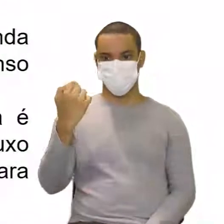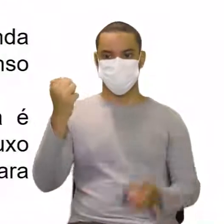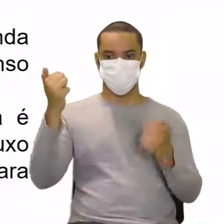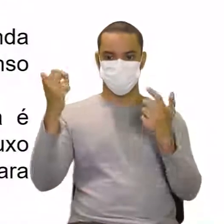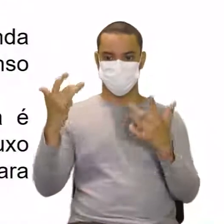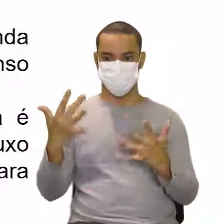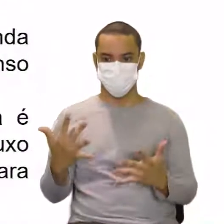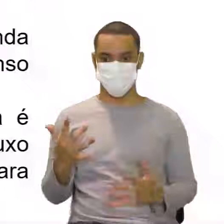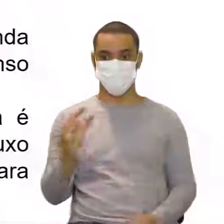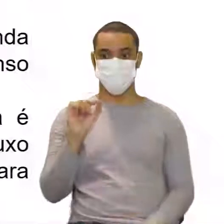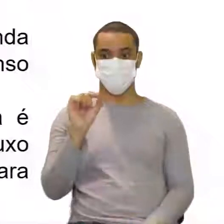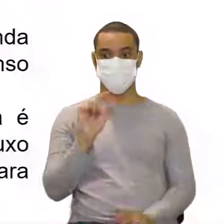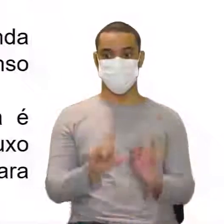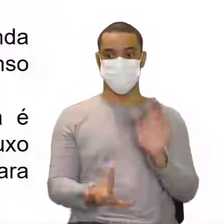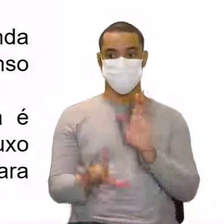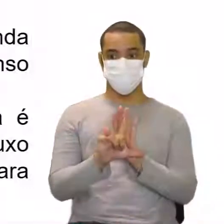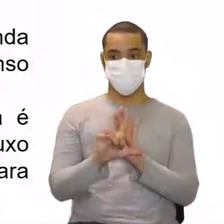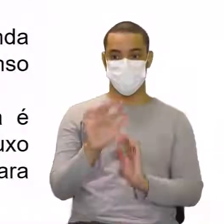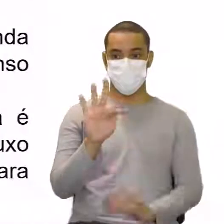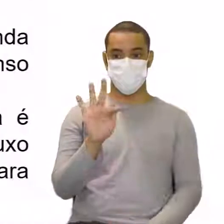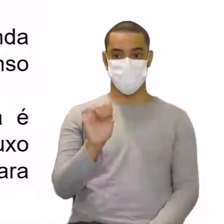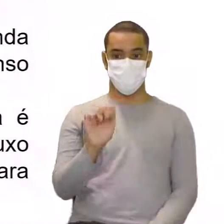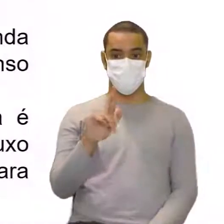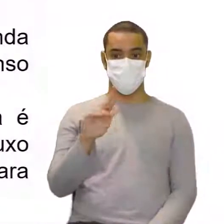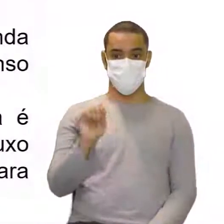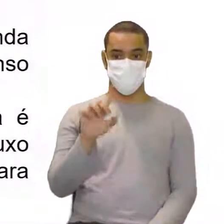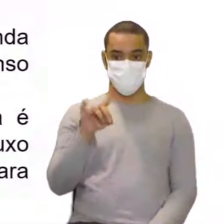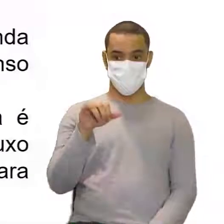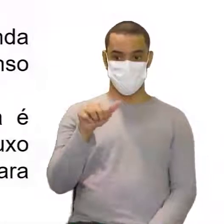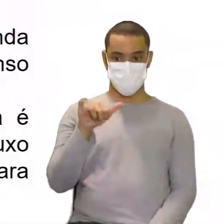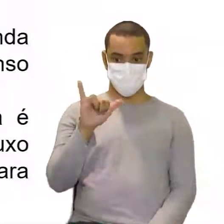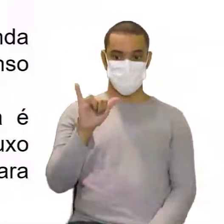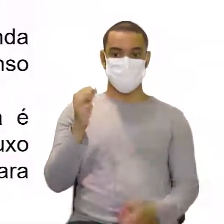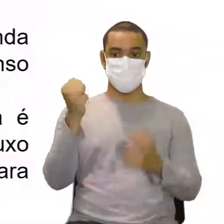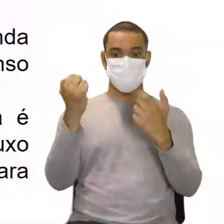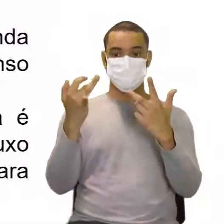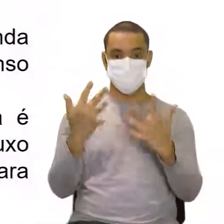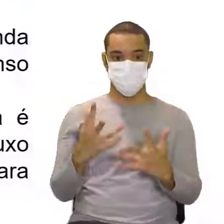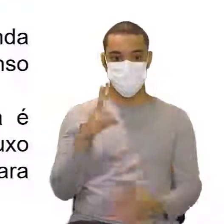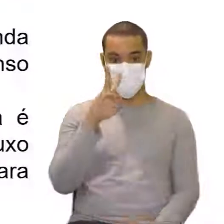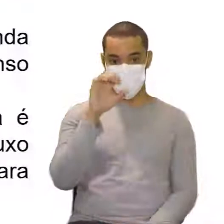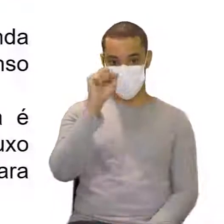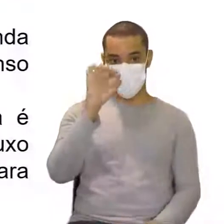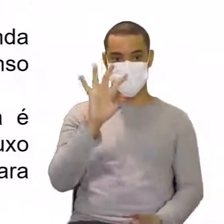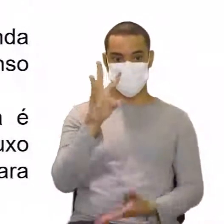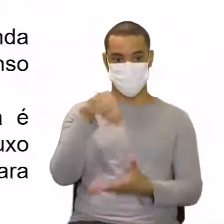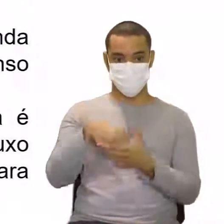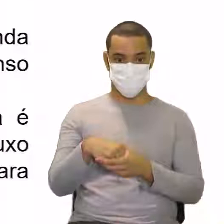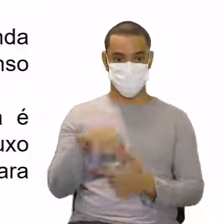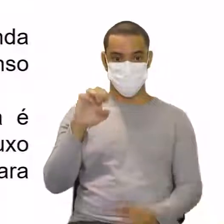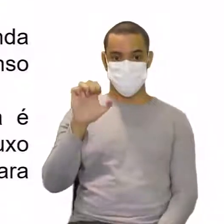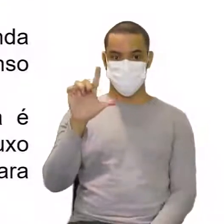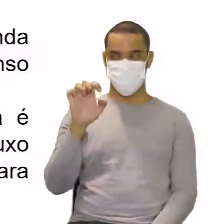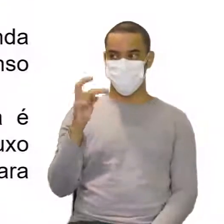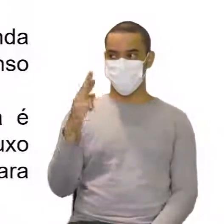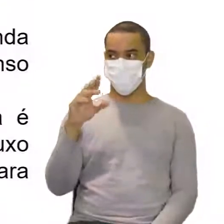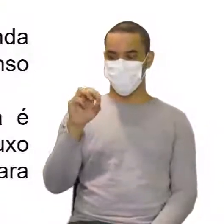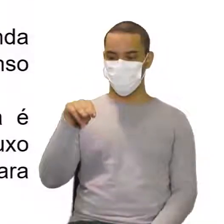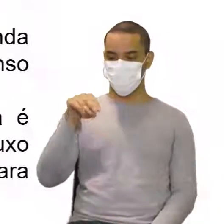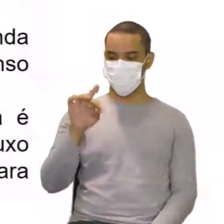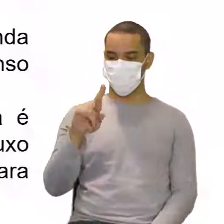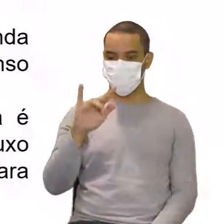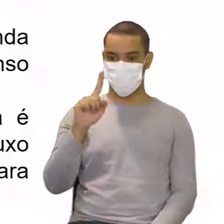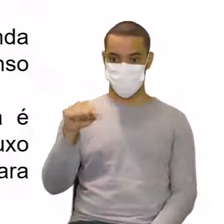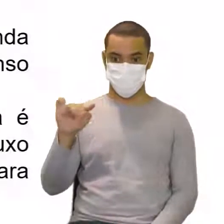fala sobre a lei de Faraday, né? Fala de uma força eletromotriz que vai ser aí induzida